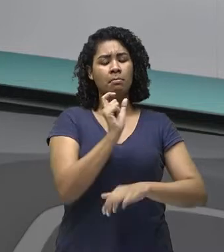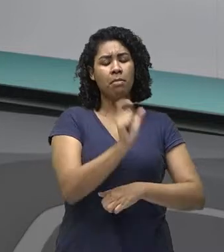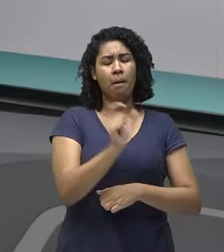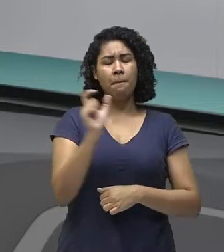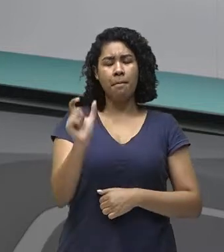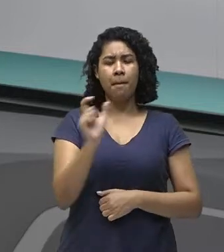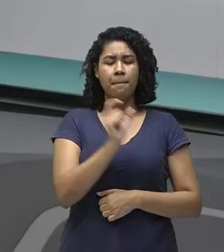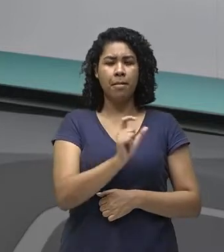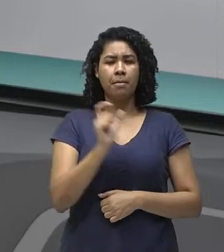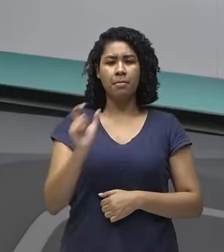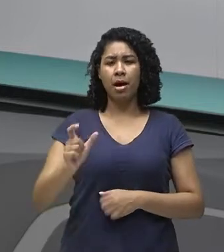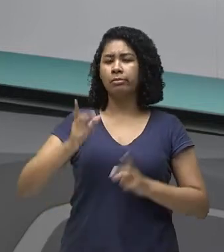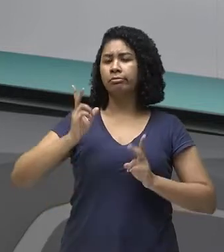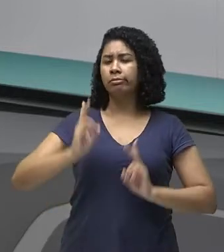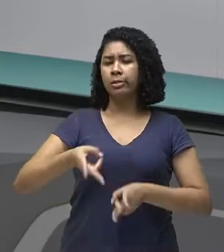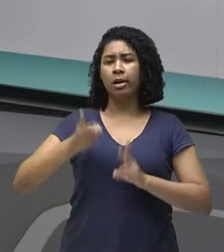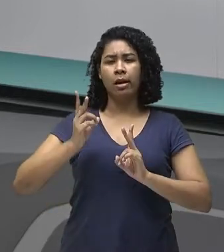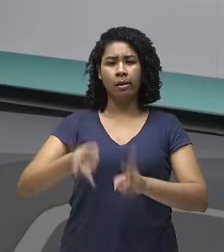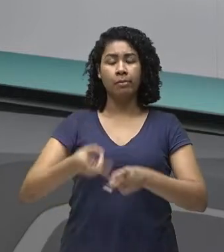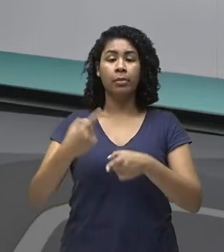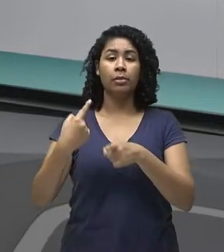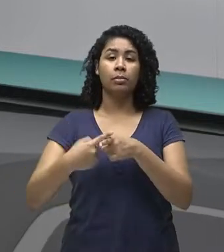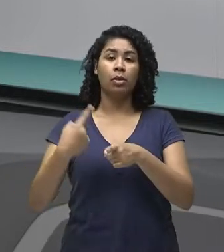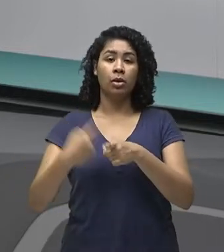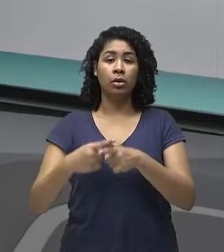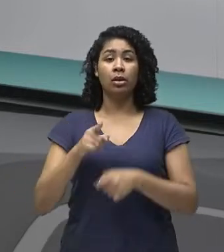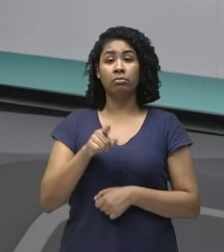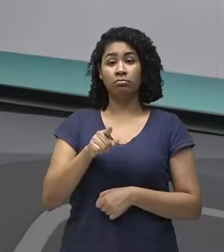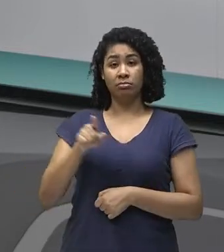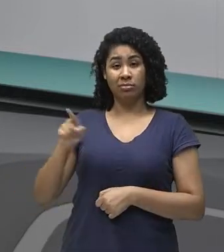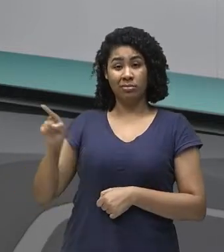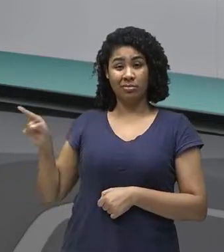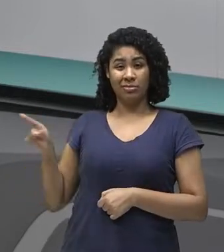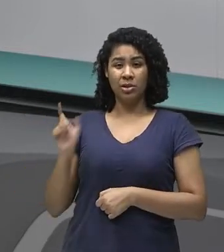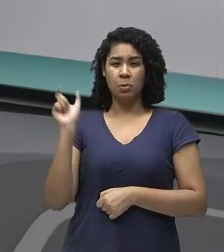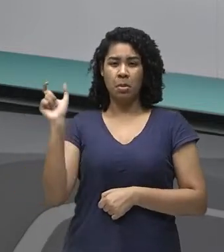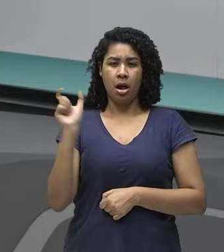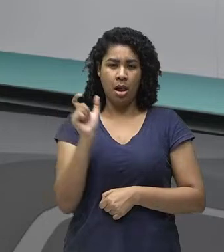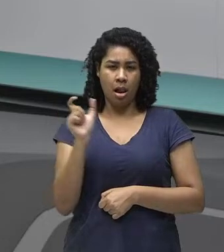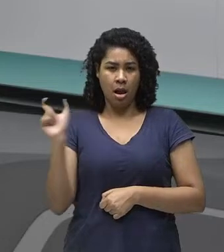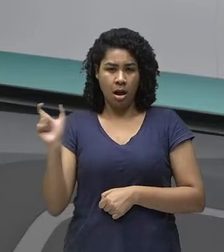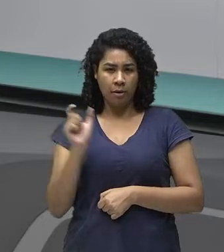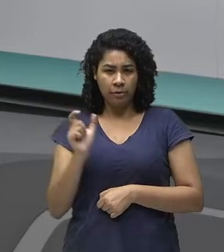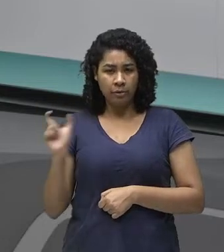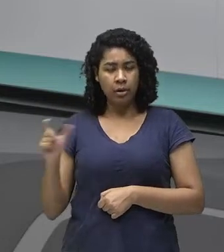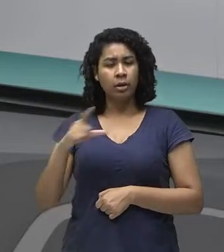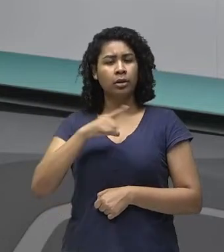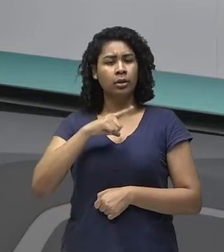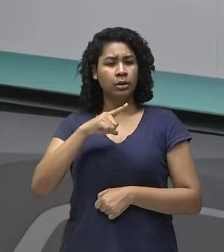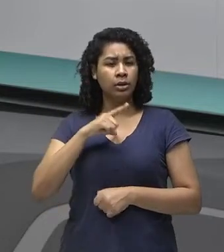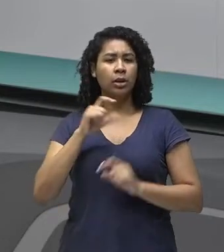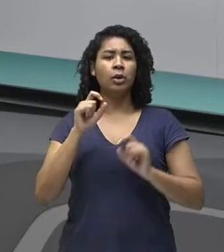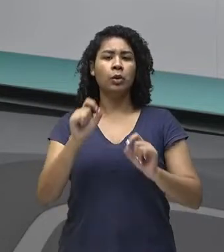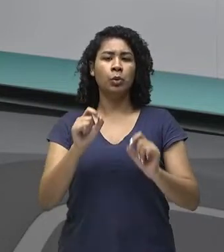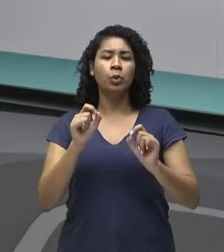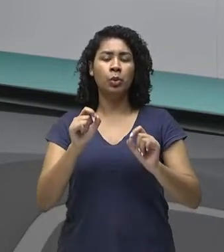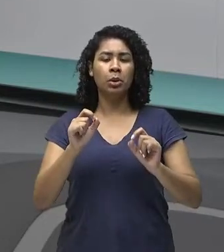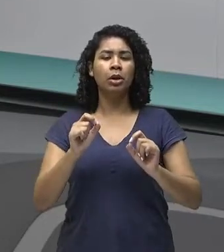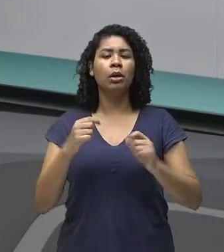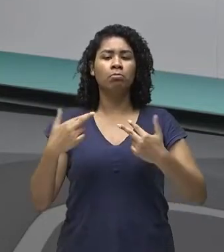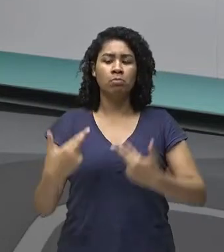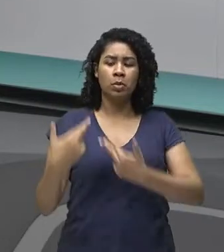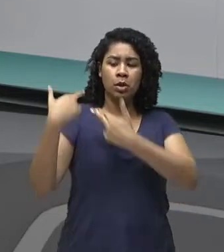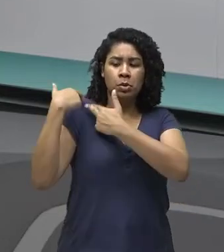na frase, justamente porque elas exercem uma posição necessária, importante aí